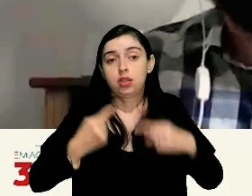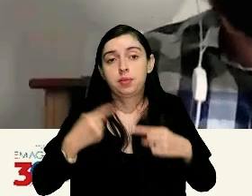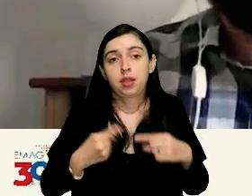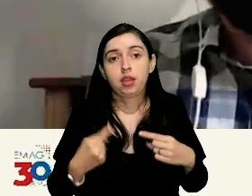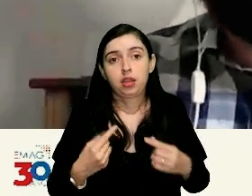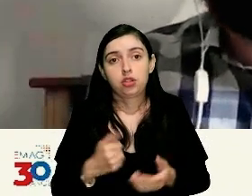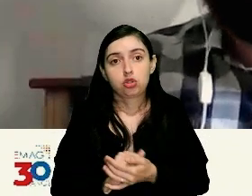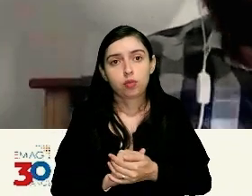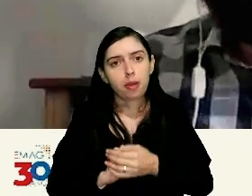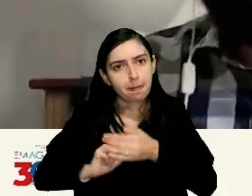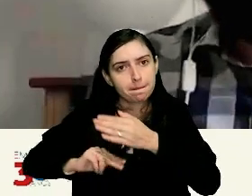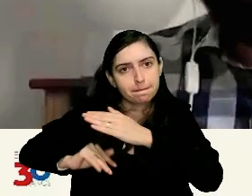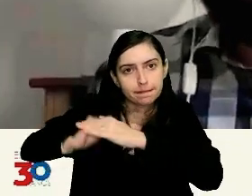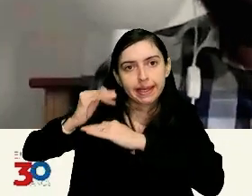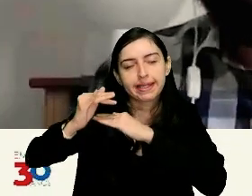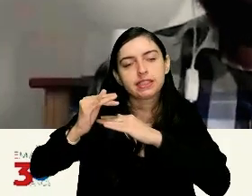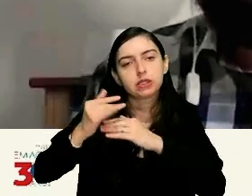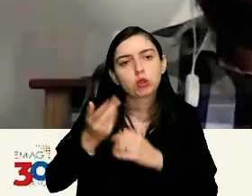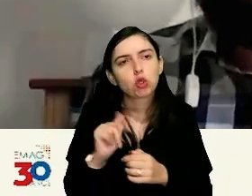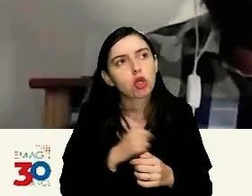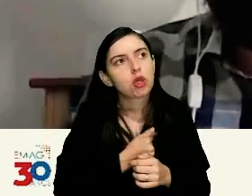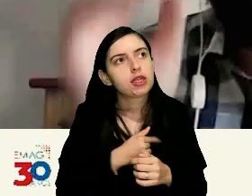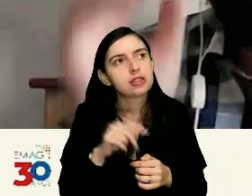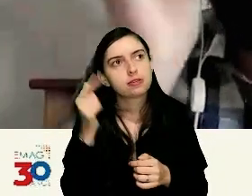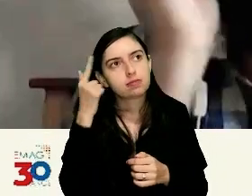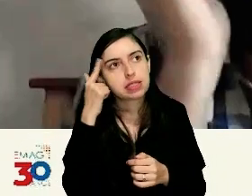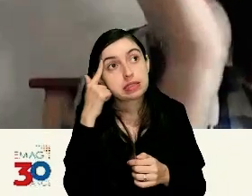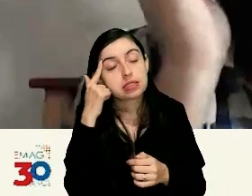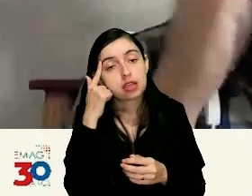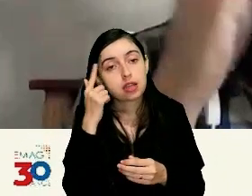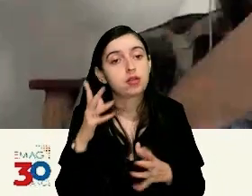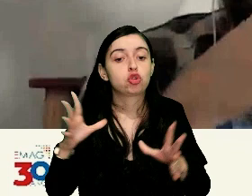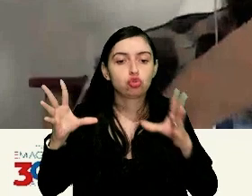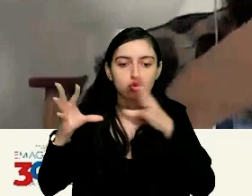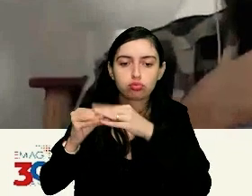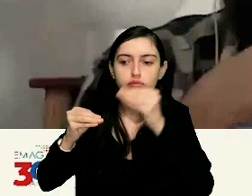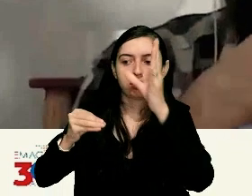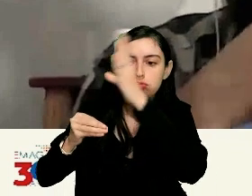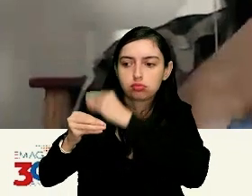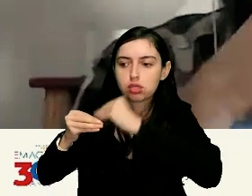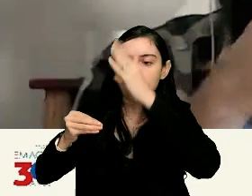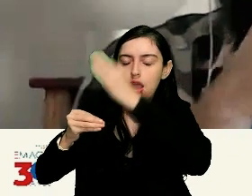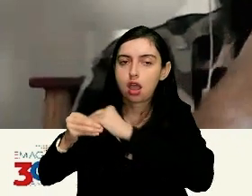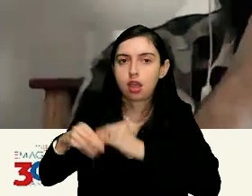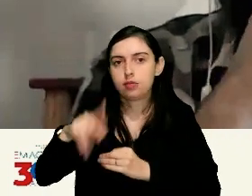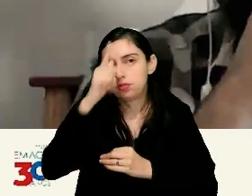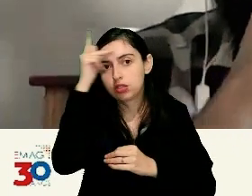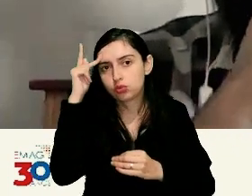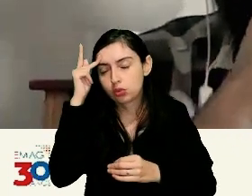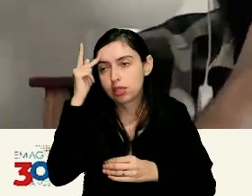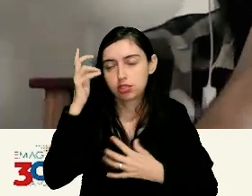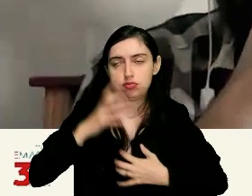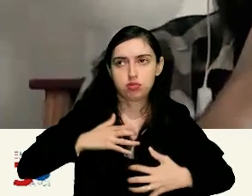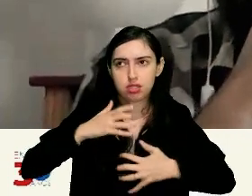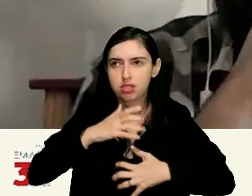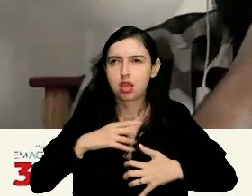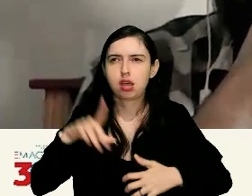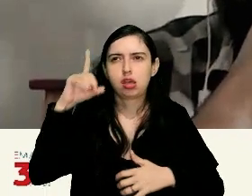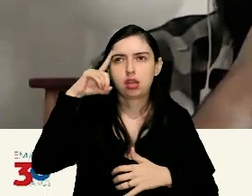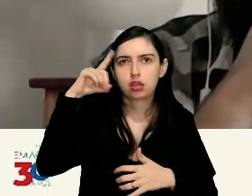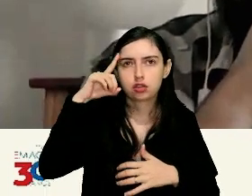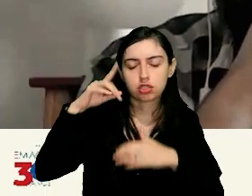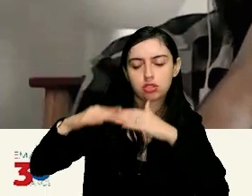gente começar a pensar, e quanto mais pessoas se sensibilizarem com isso e pensarem assim, a gente vai caminhando e